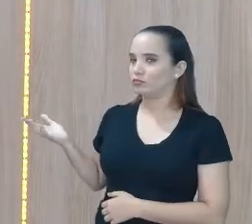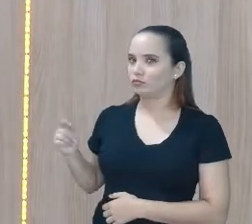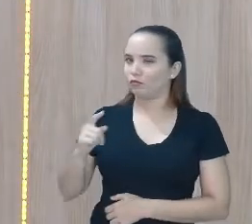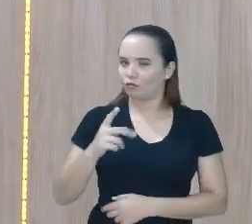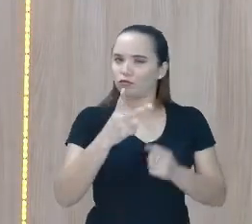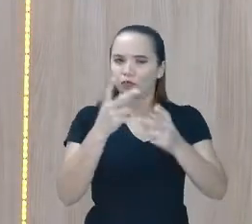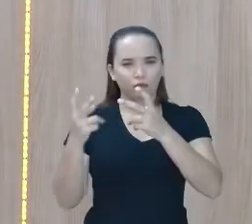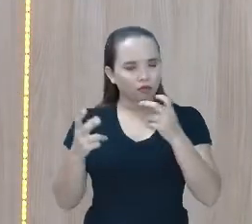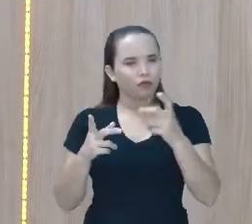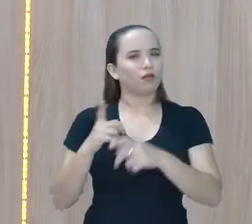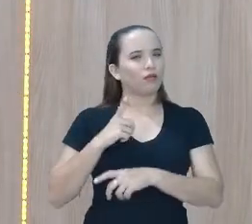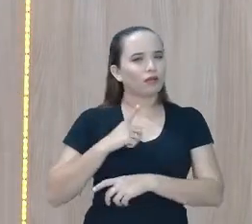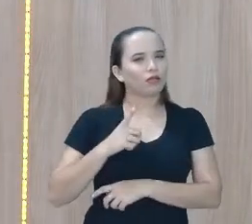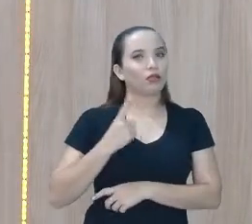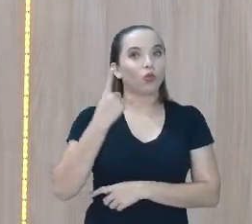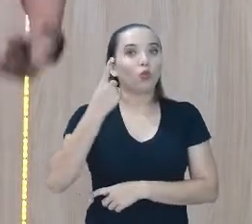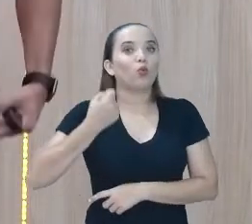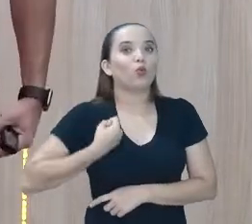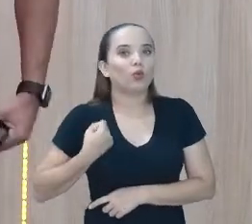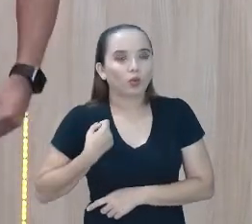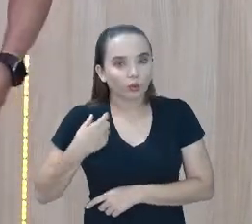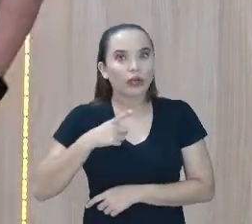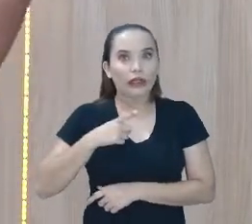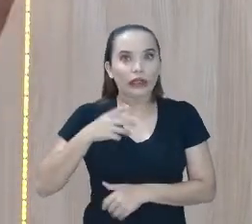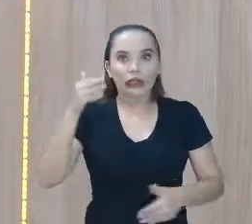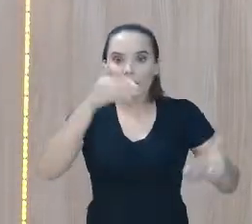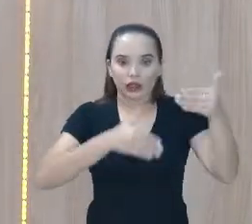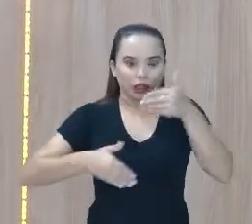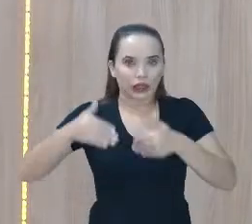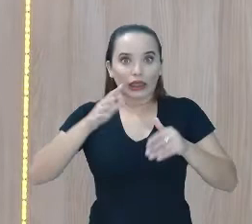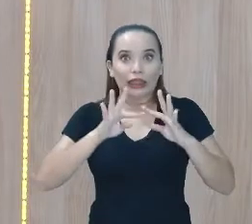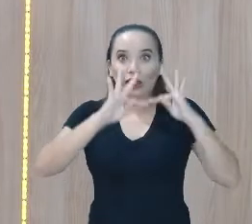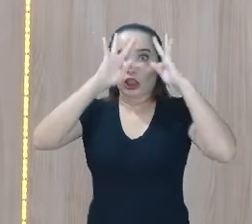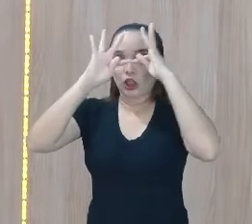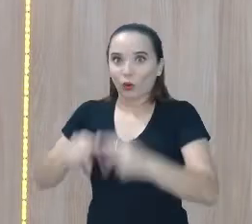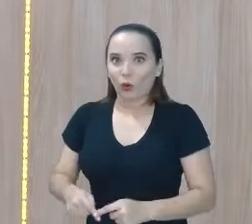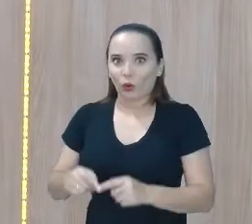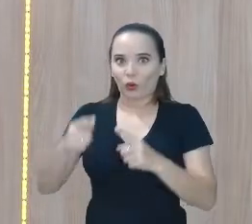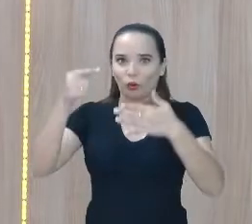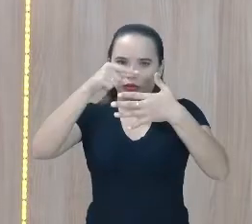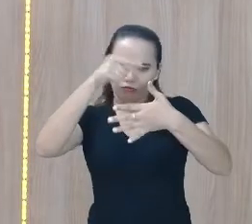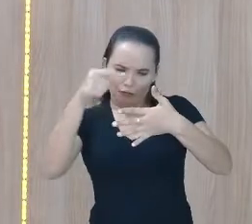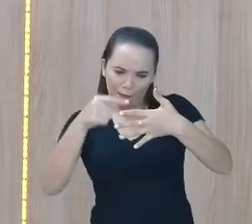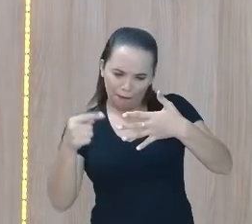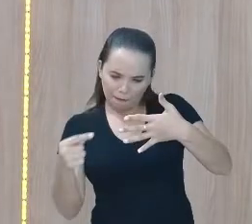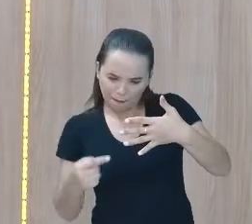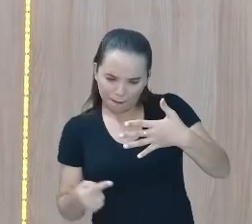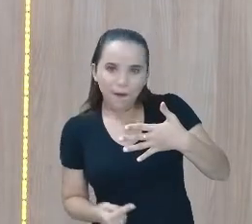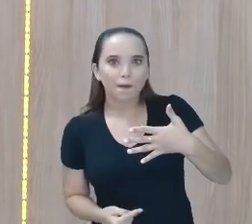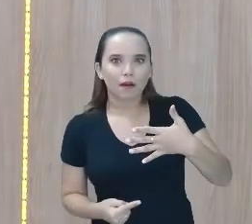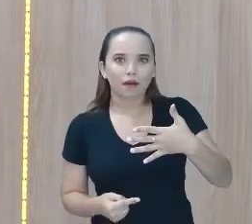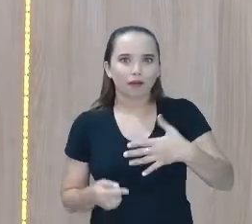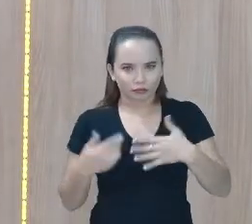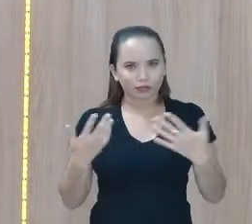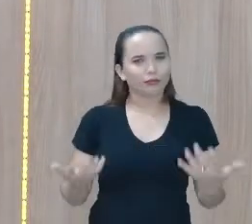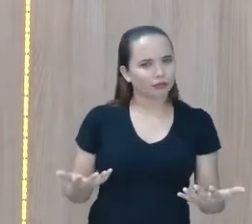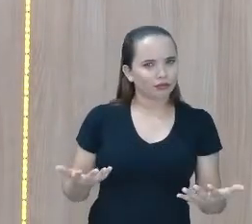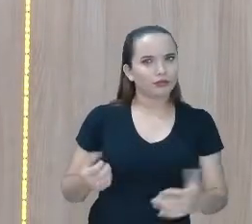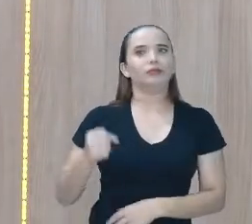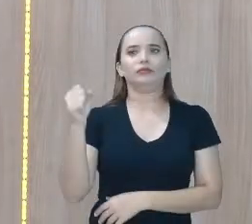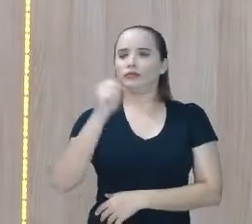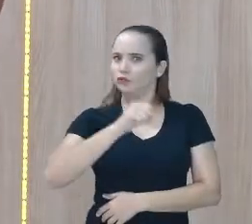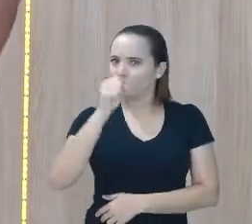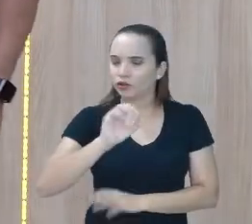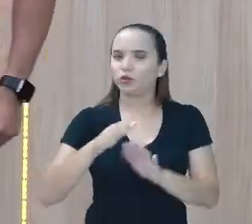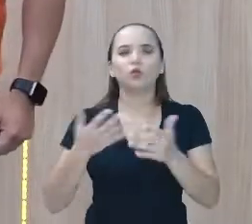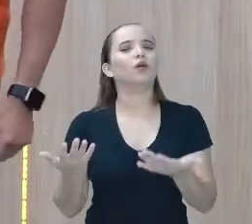número que ele está presente em todas as linhas, um número que está em todas as linhas aqui dos múltiplos ao mesmo tempo,